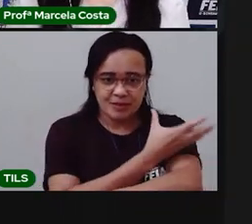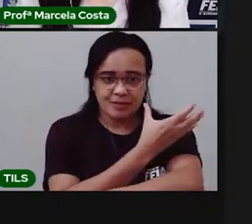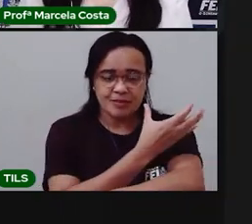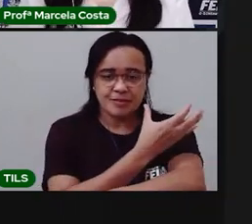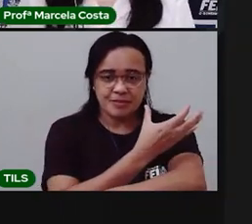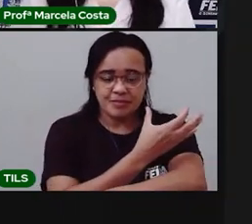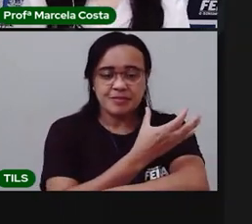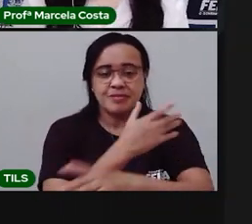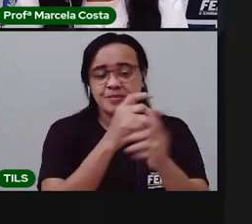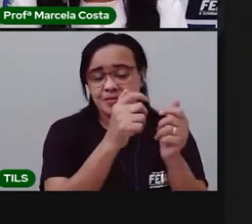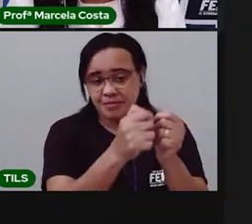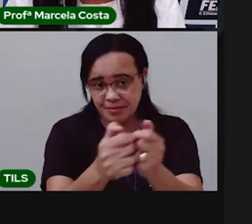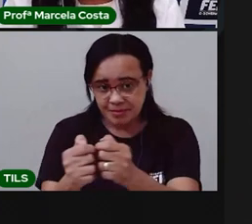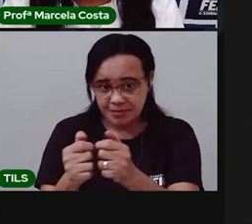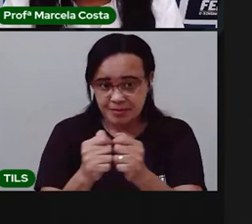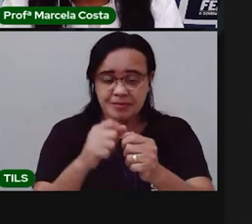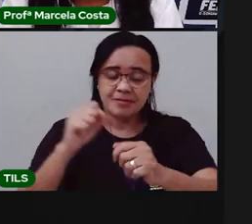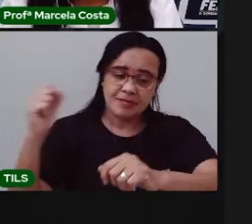O jogo das emoções.